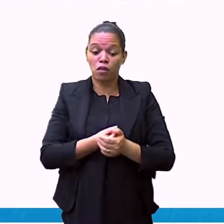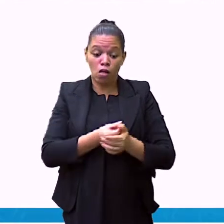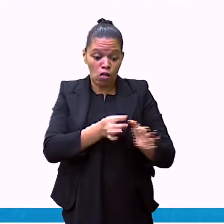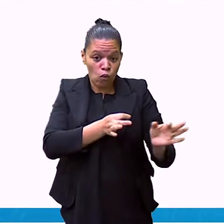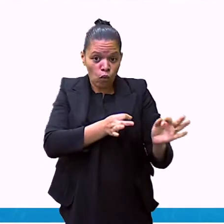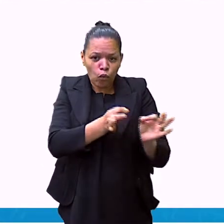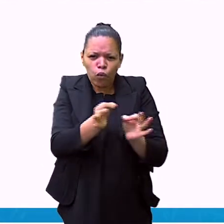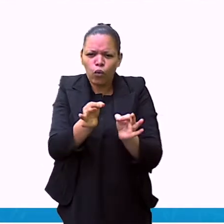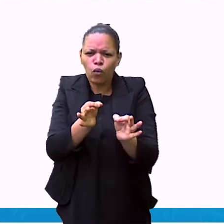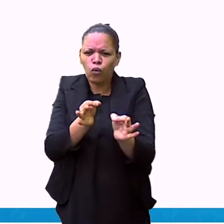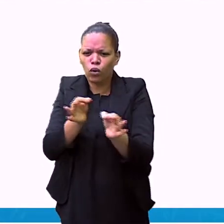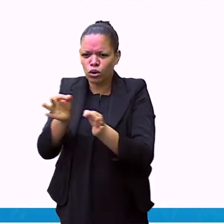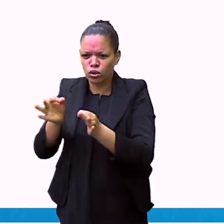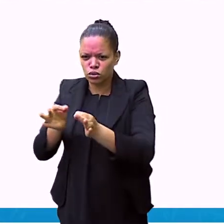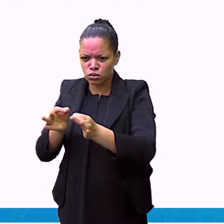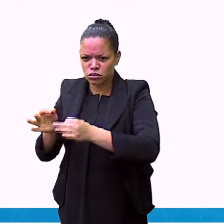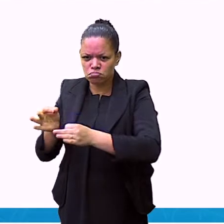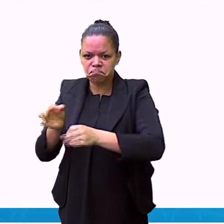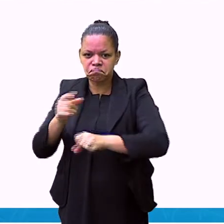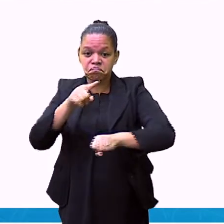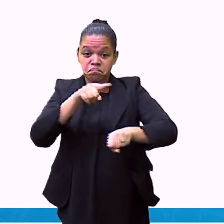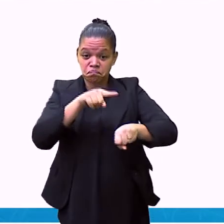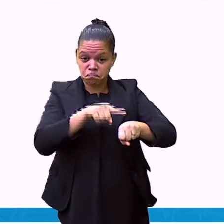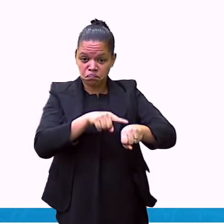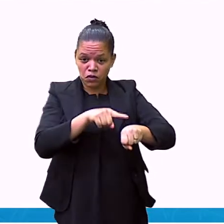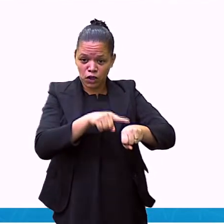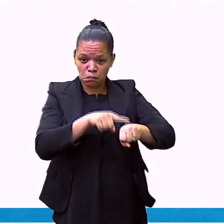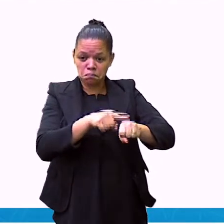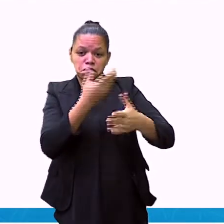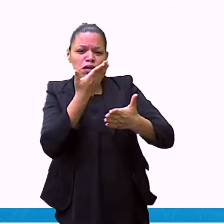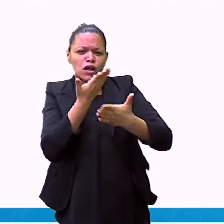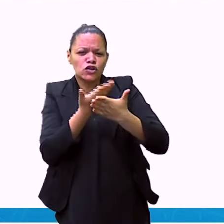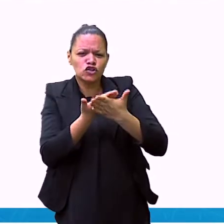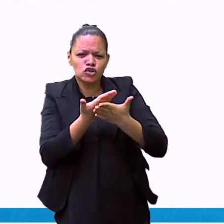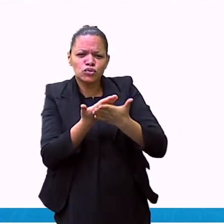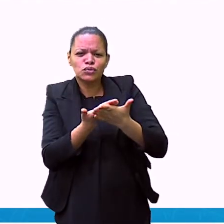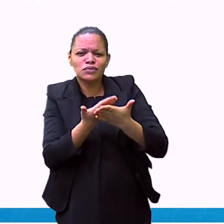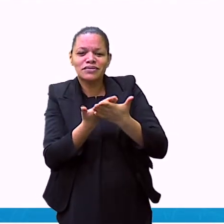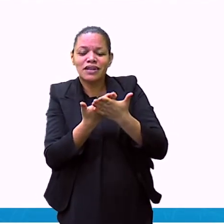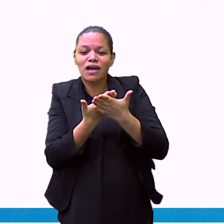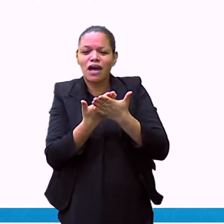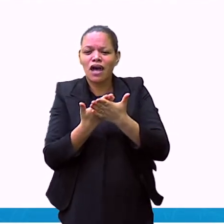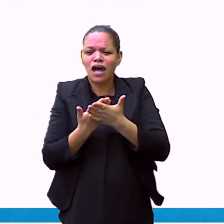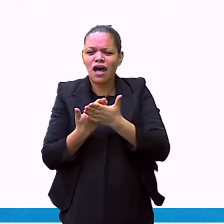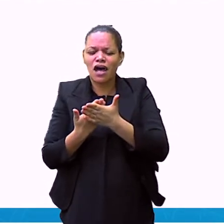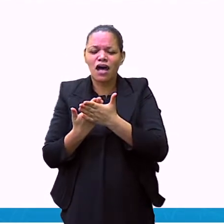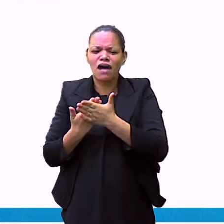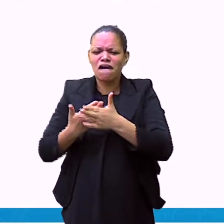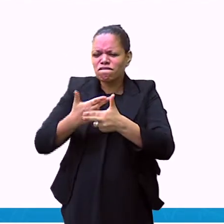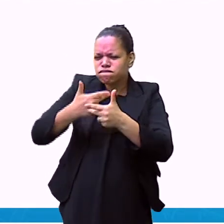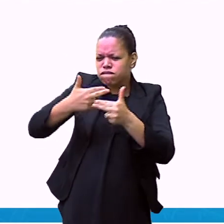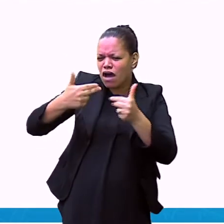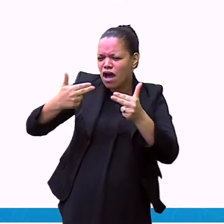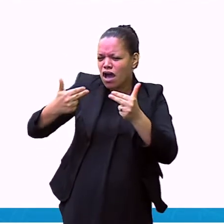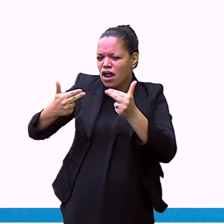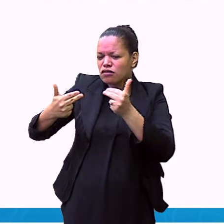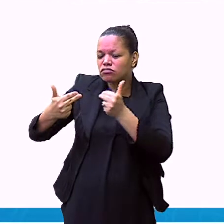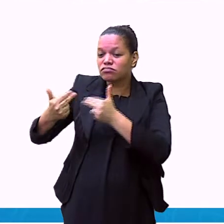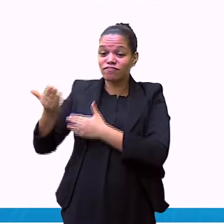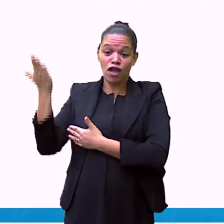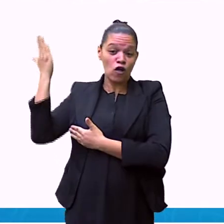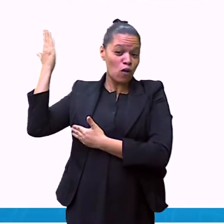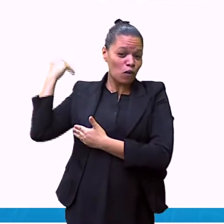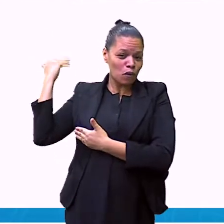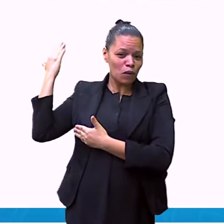que naquele momento escolhido, muitos seres humanos eles viveram, sonharam,